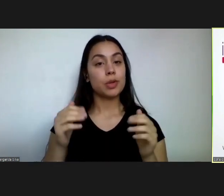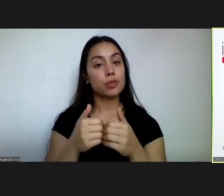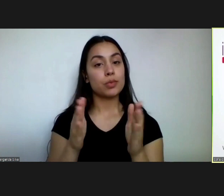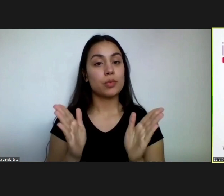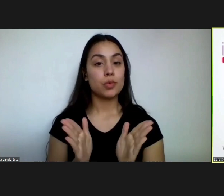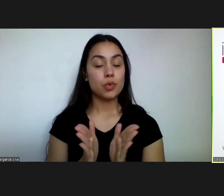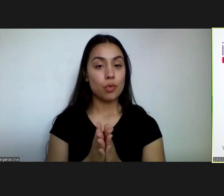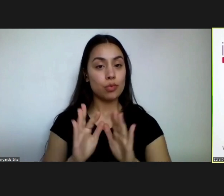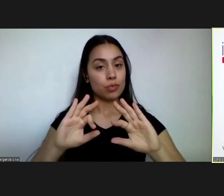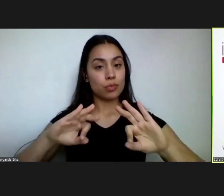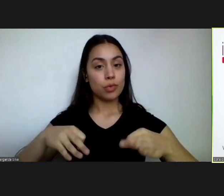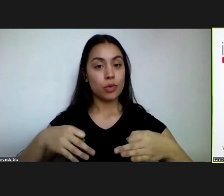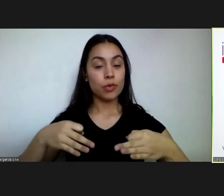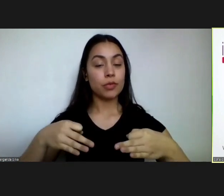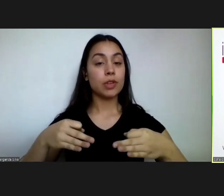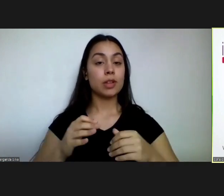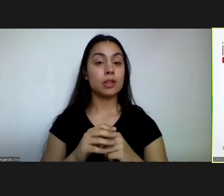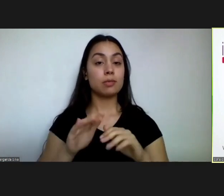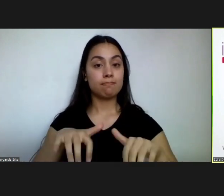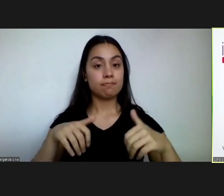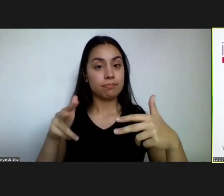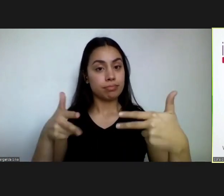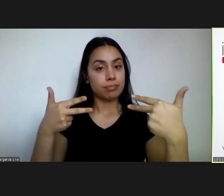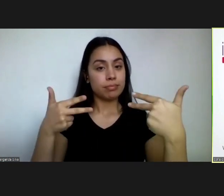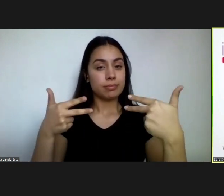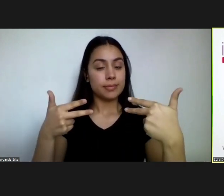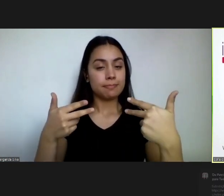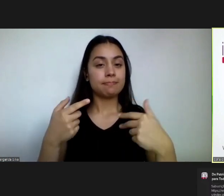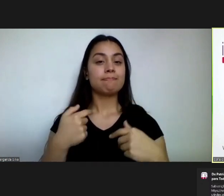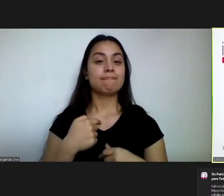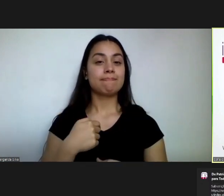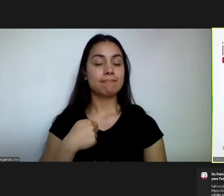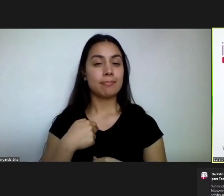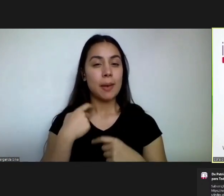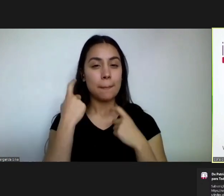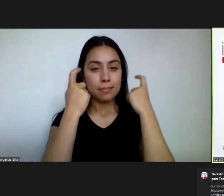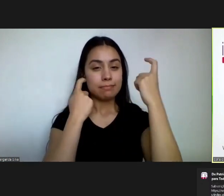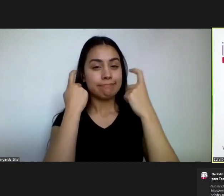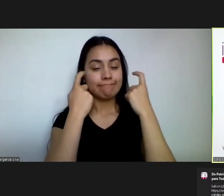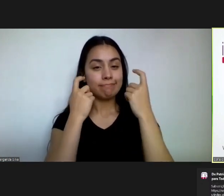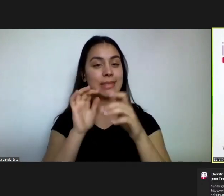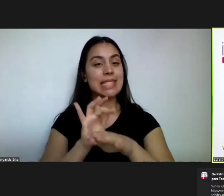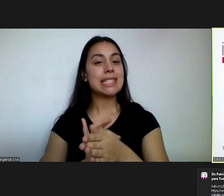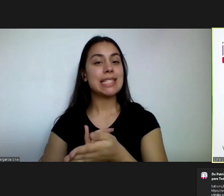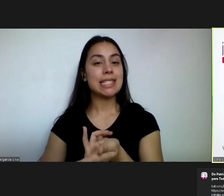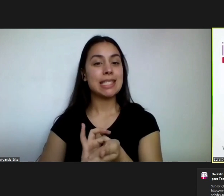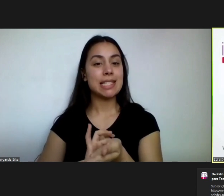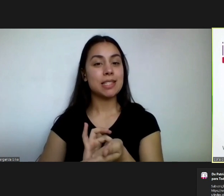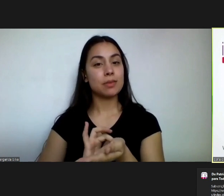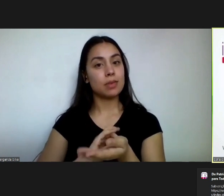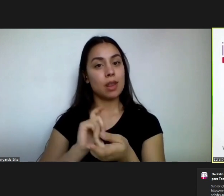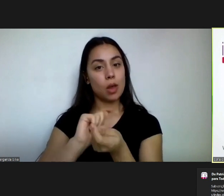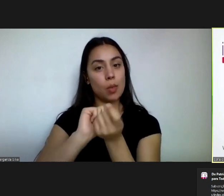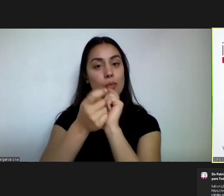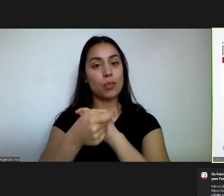no final desta sessão, sair daqui pelo menos um pouco mais mobilizados para sermos a